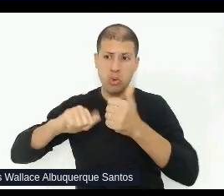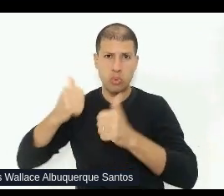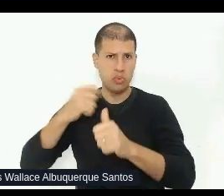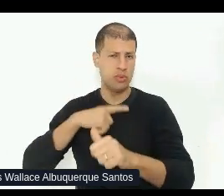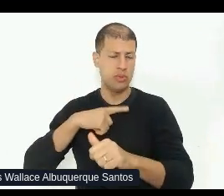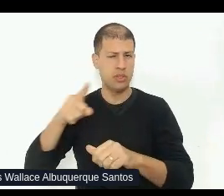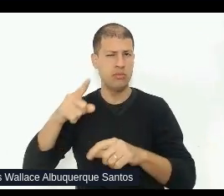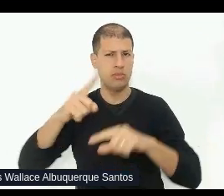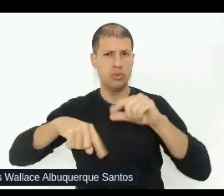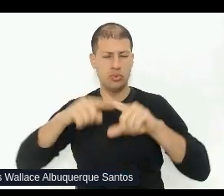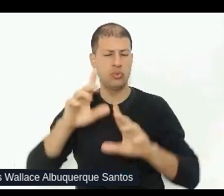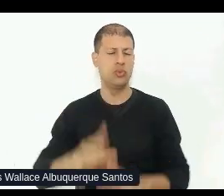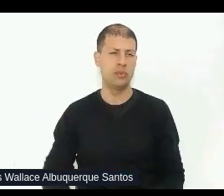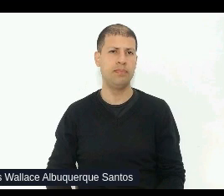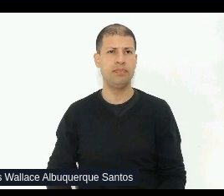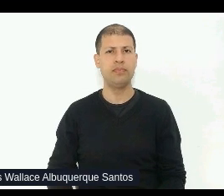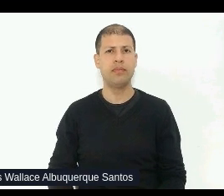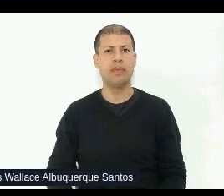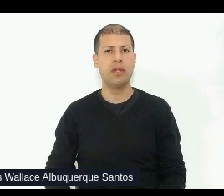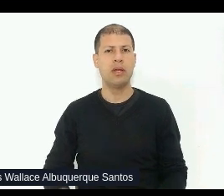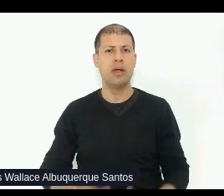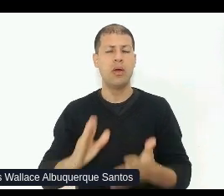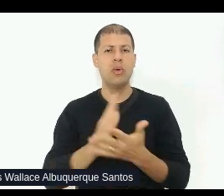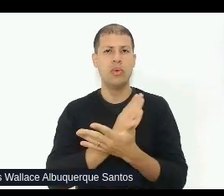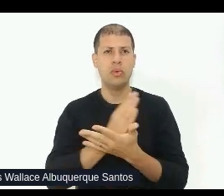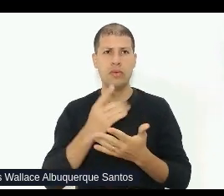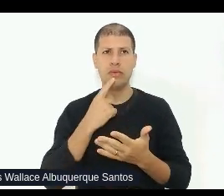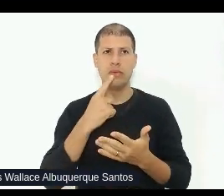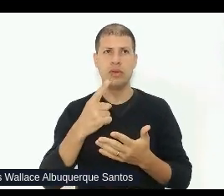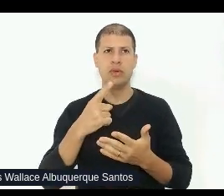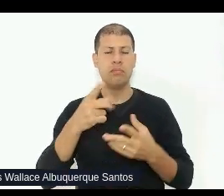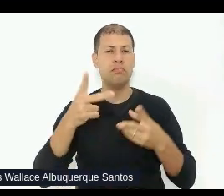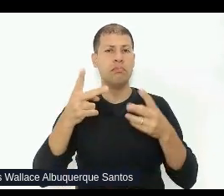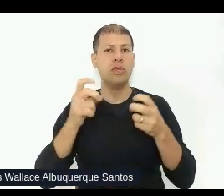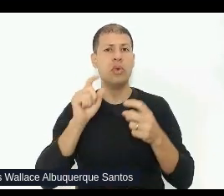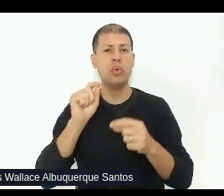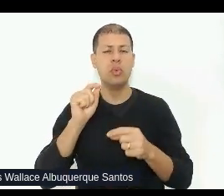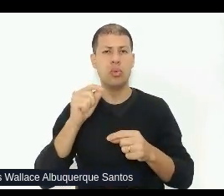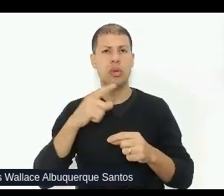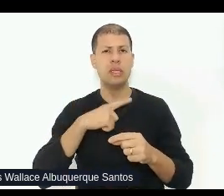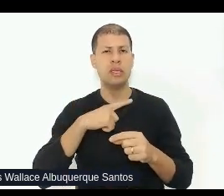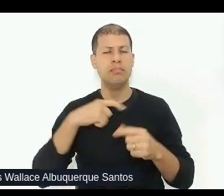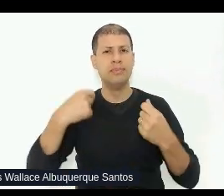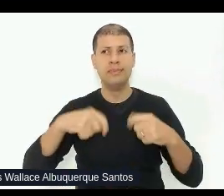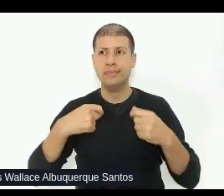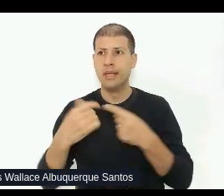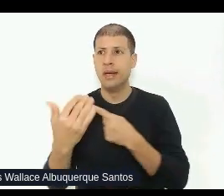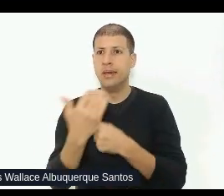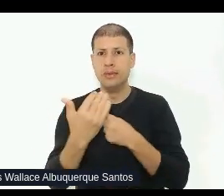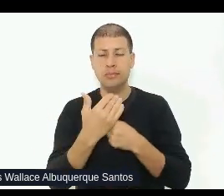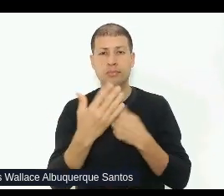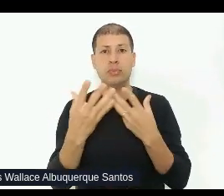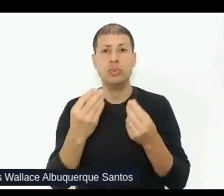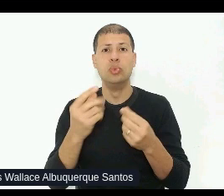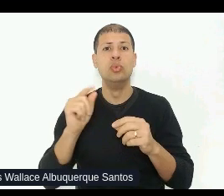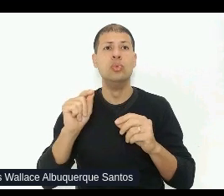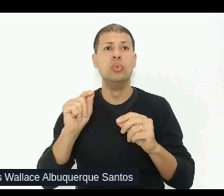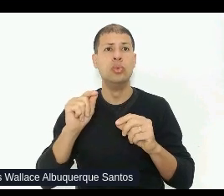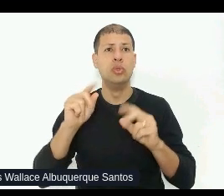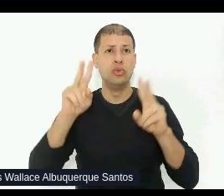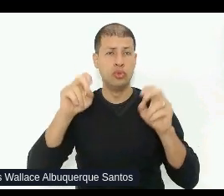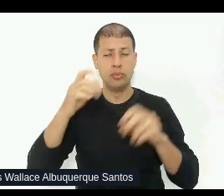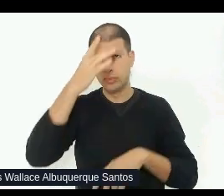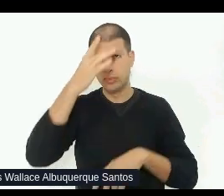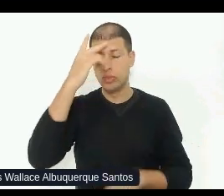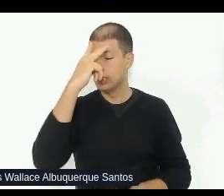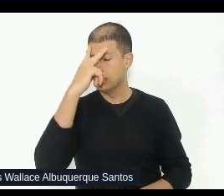Então, e aí comecei a conviver muito com isso, e comecei a perceber que tinha muita dependência da pessoa cega com